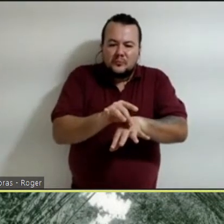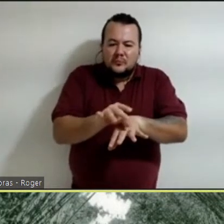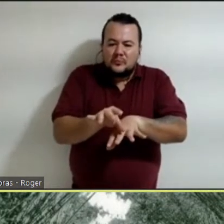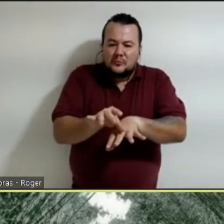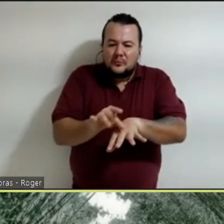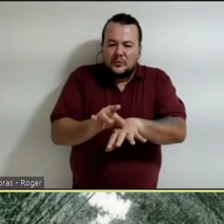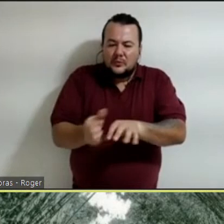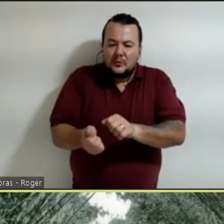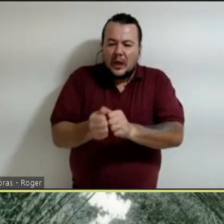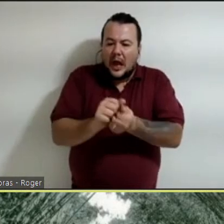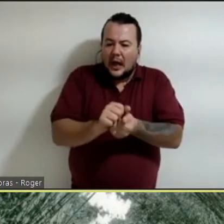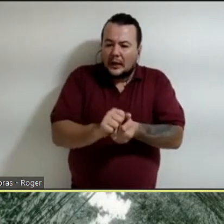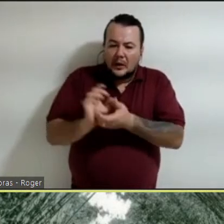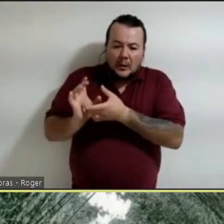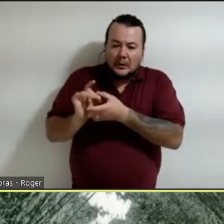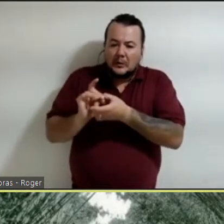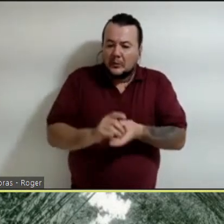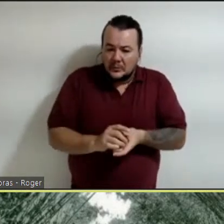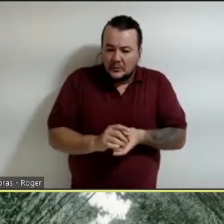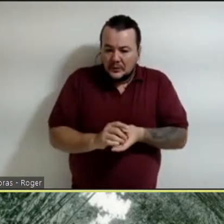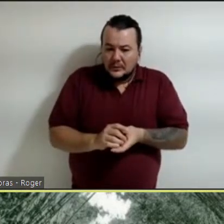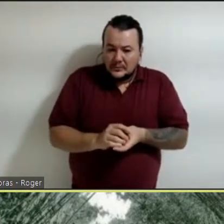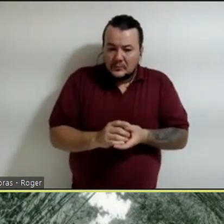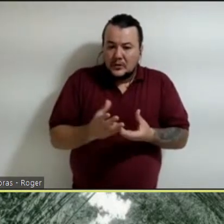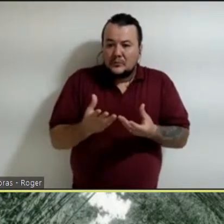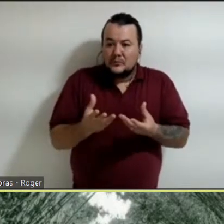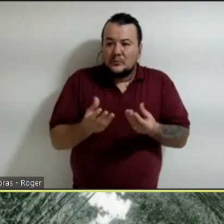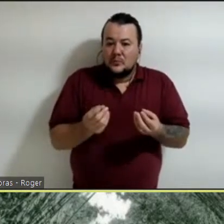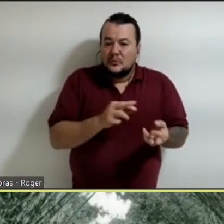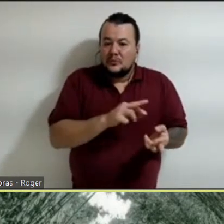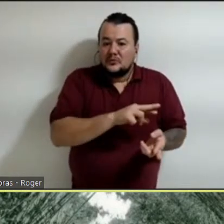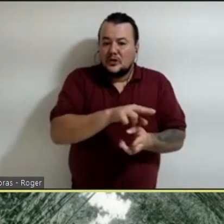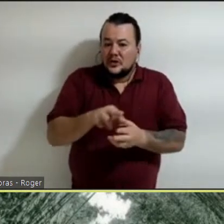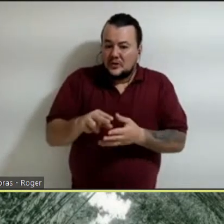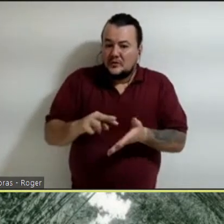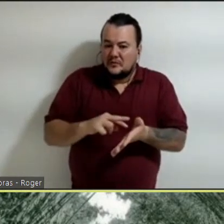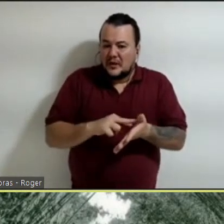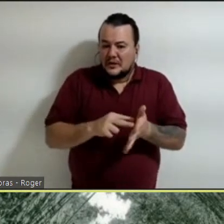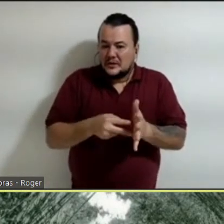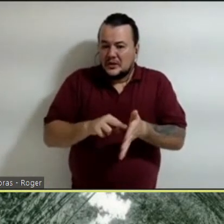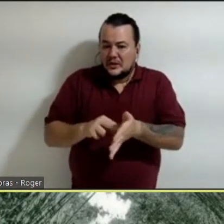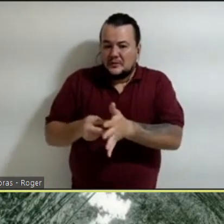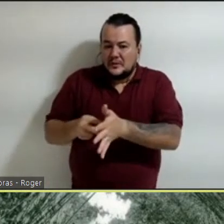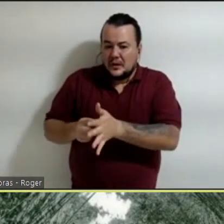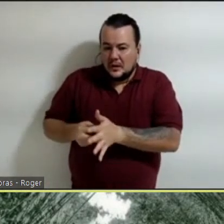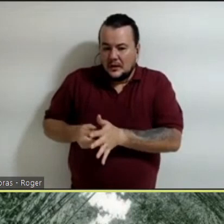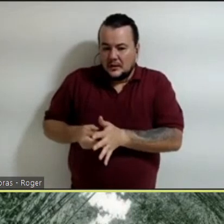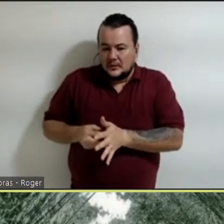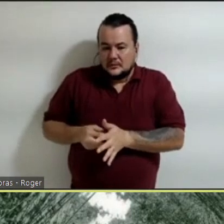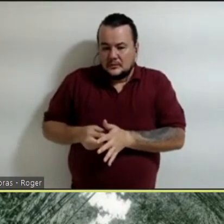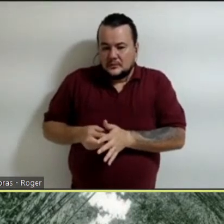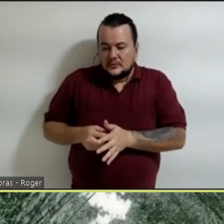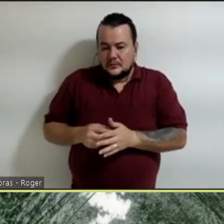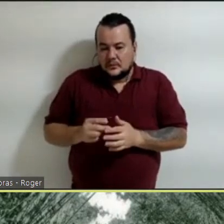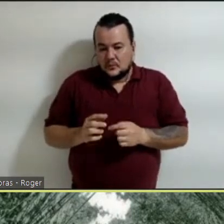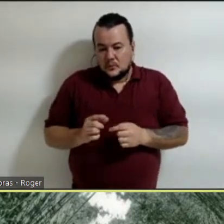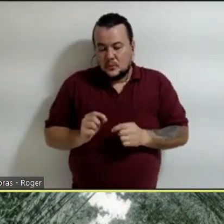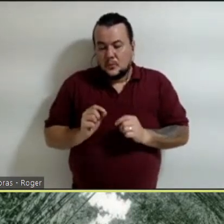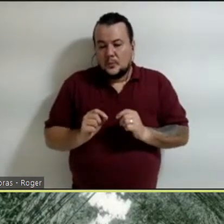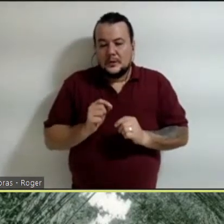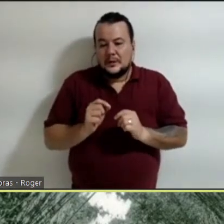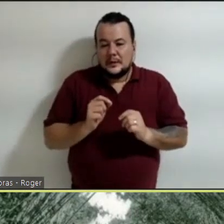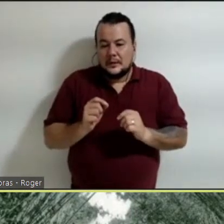contexto. Quando eu digo adequado, em muitos sentidos. Num certo sentido, o que a Marianne nos trouxe, quando ela se